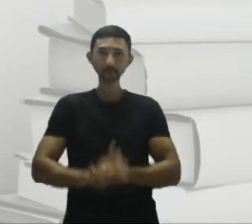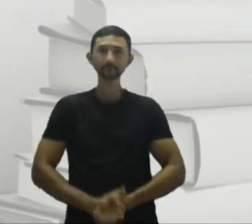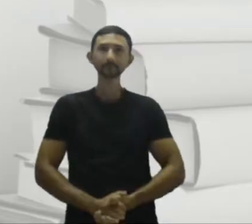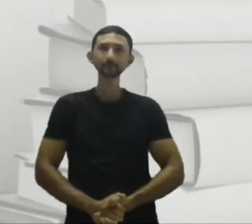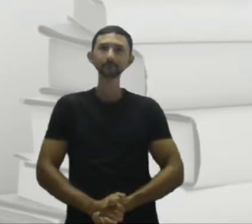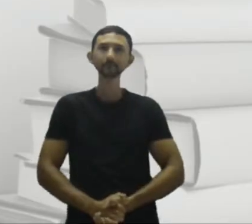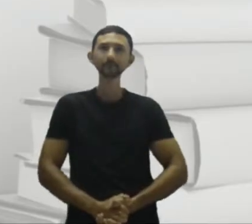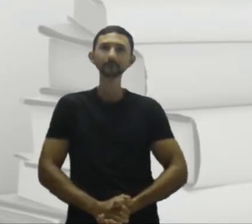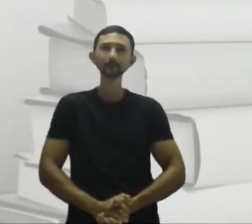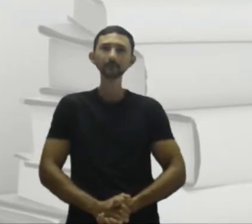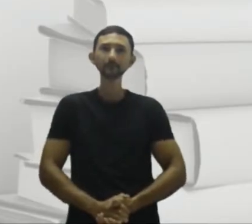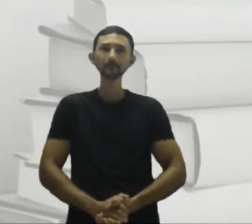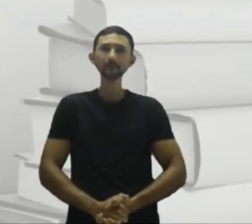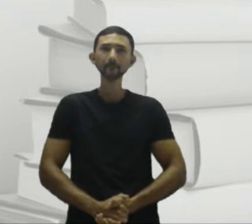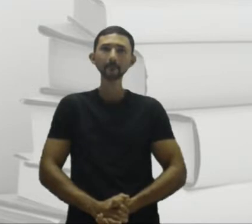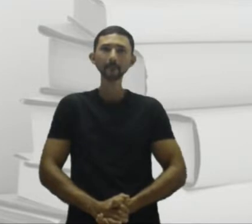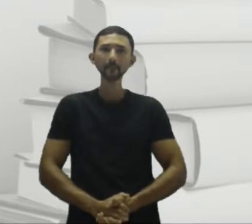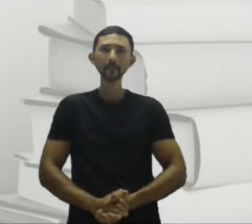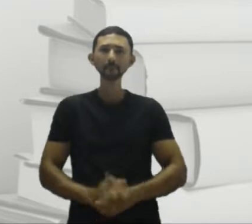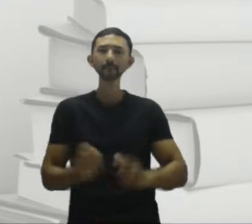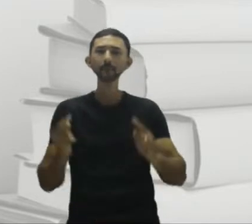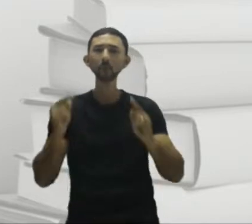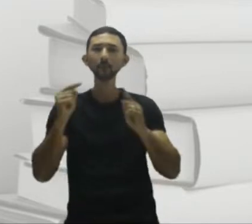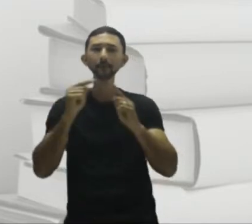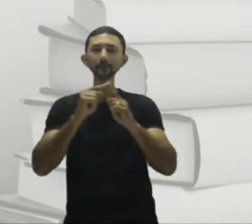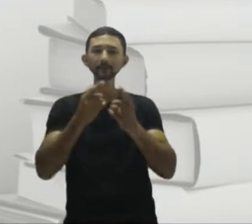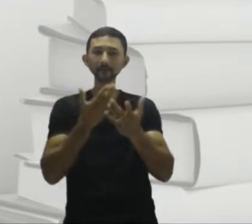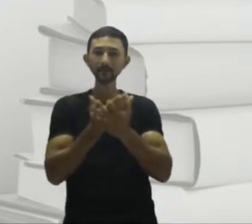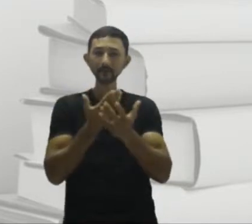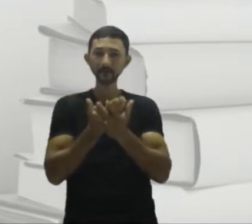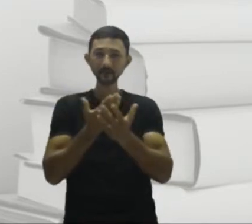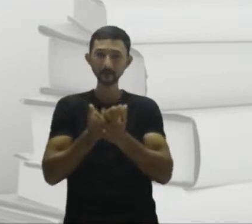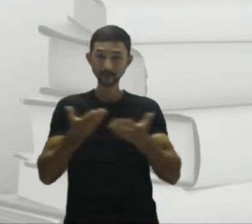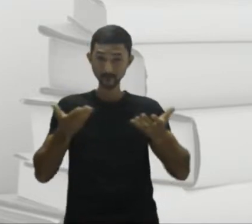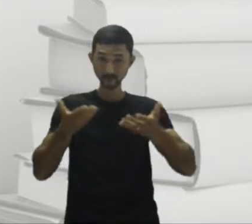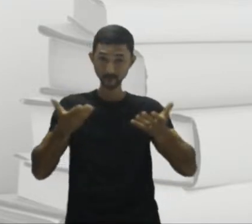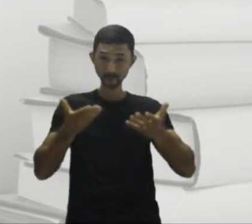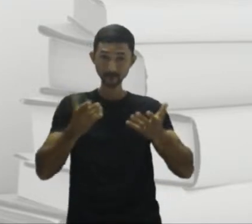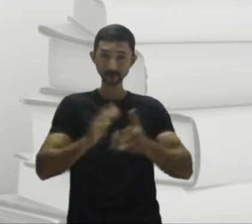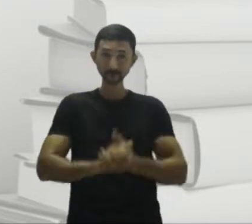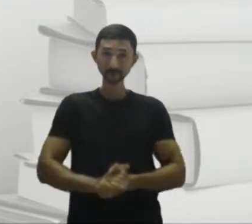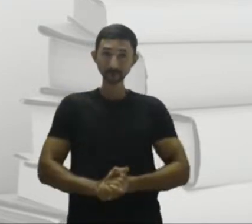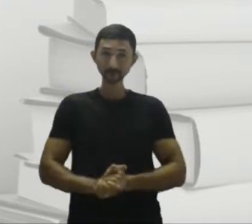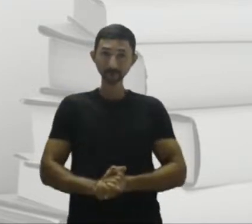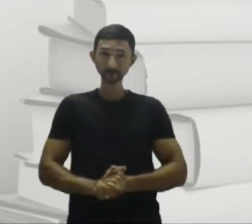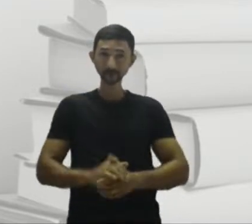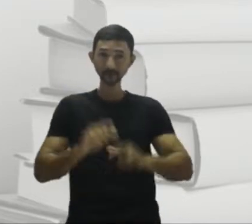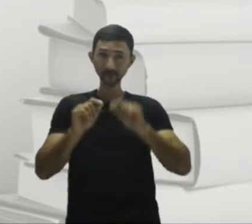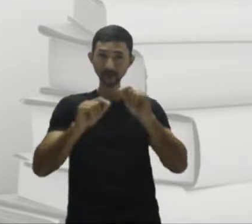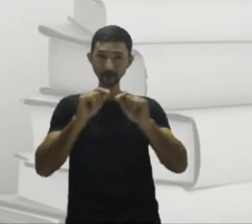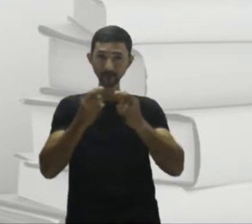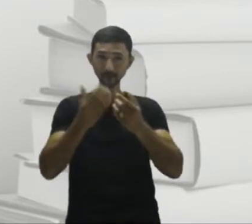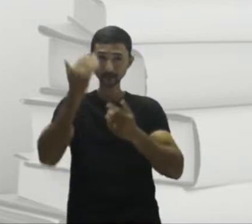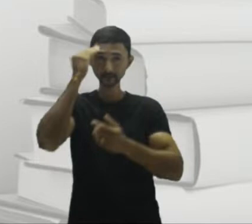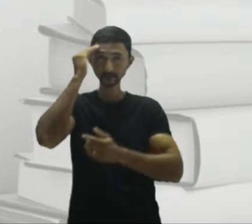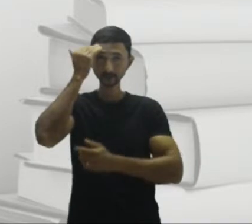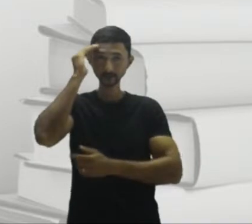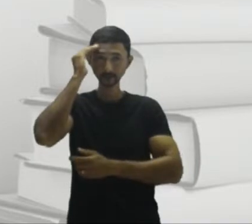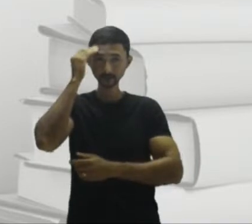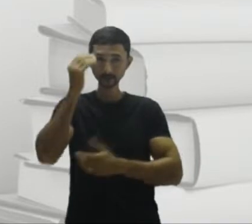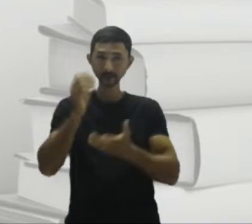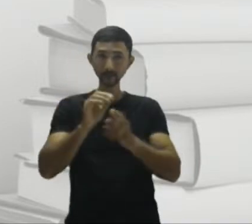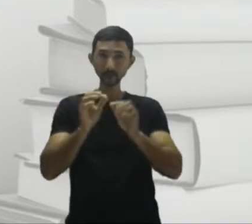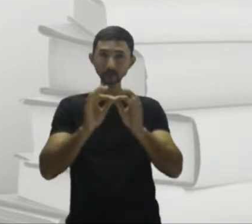Certo? Os objetivos da nossa aula de hoje, serão compreender